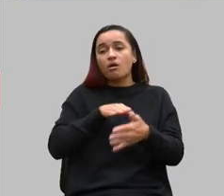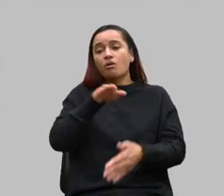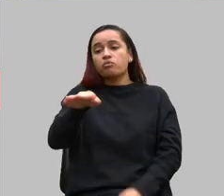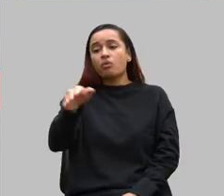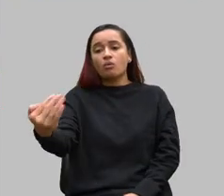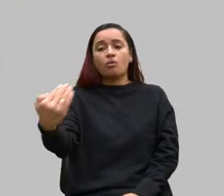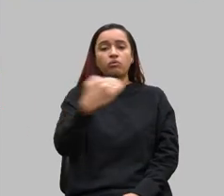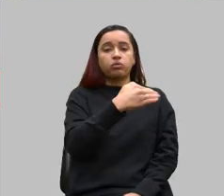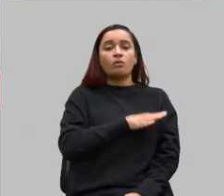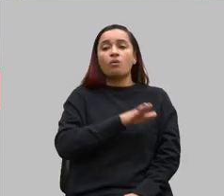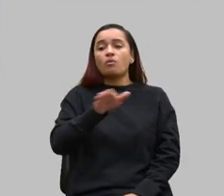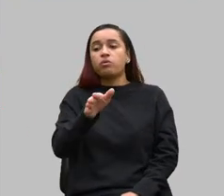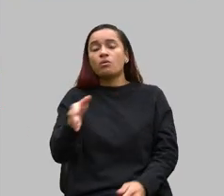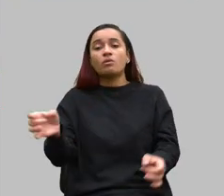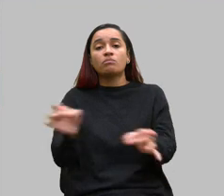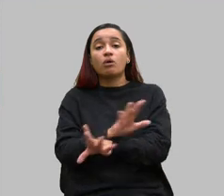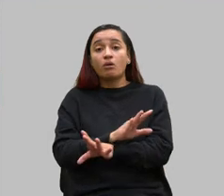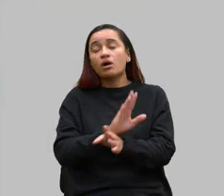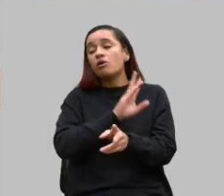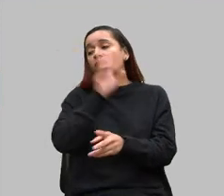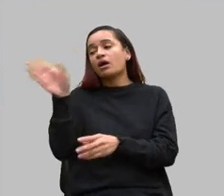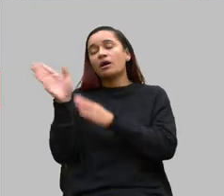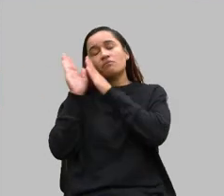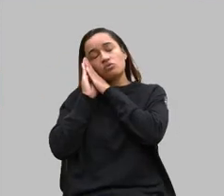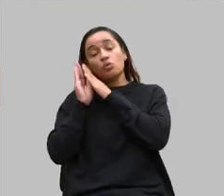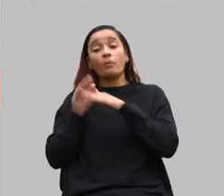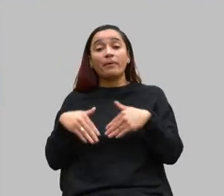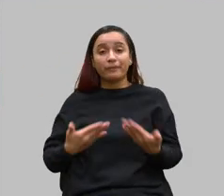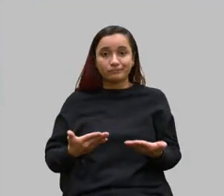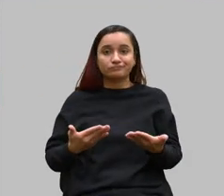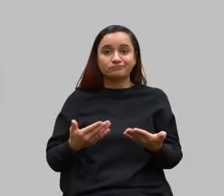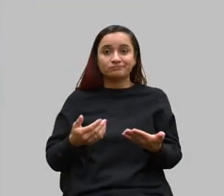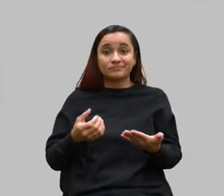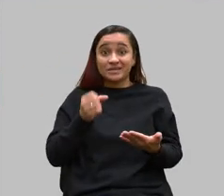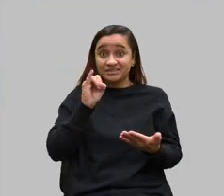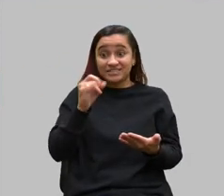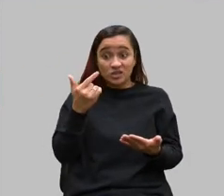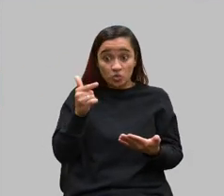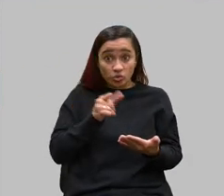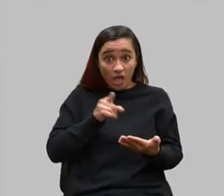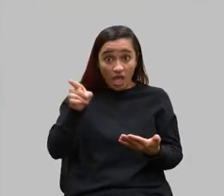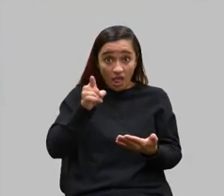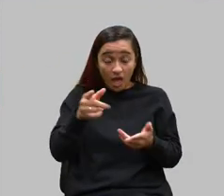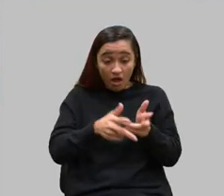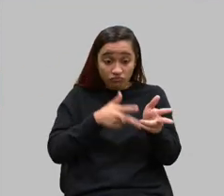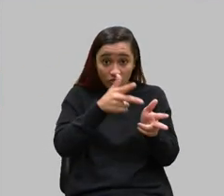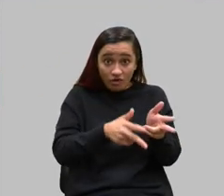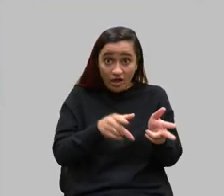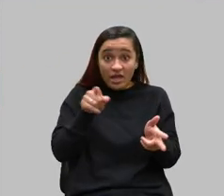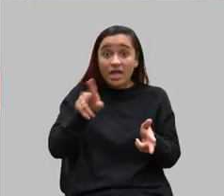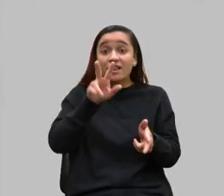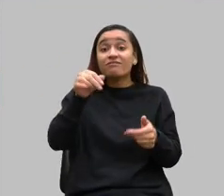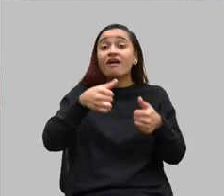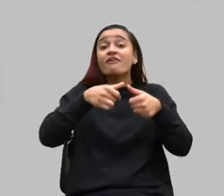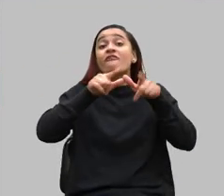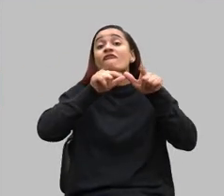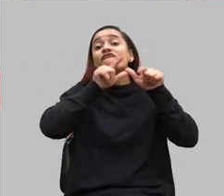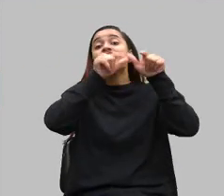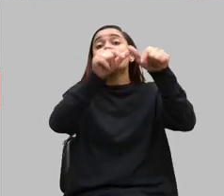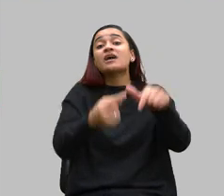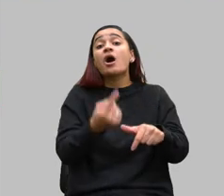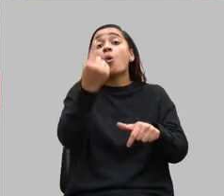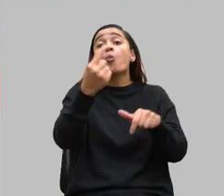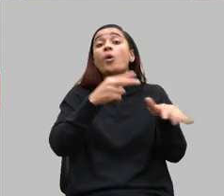dormir se não tivesse aquele Porto Ferroviário Araguari Medrado ele tinha que viajar uma semana de ida e volta